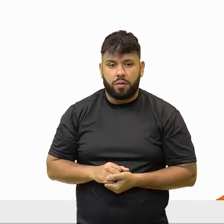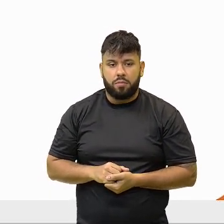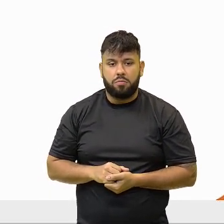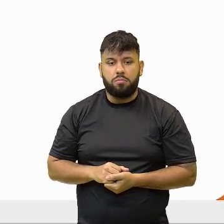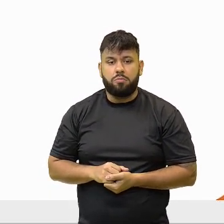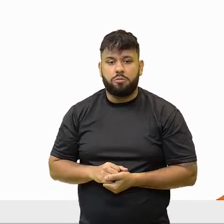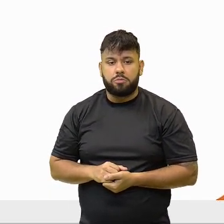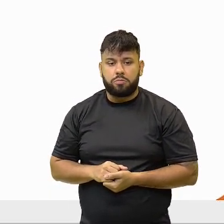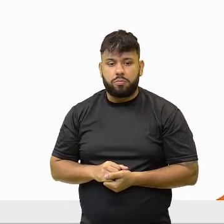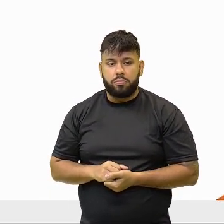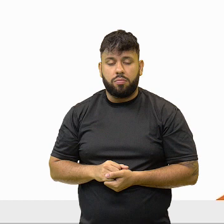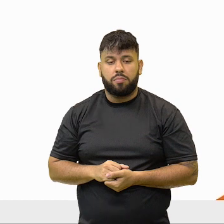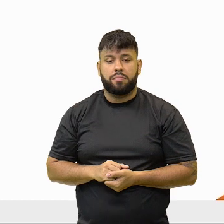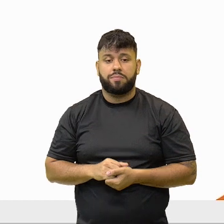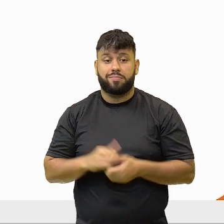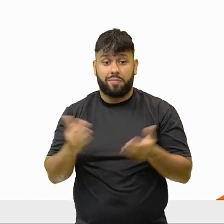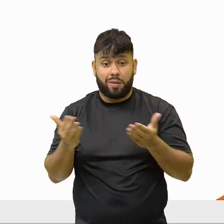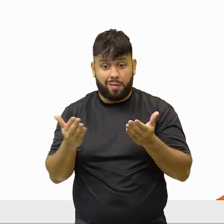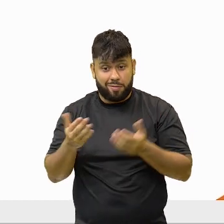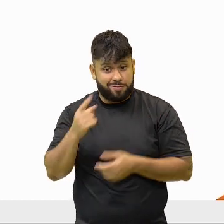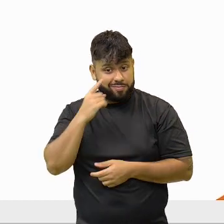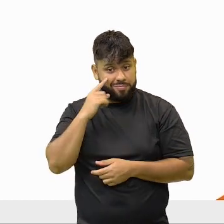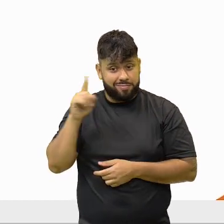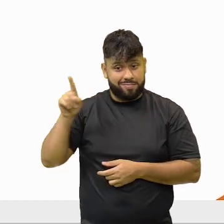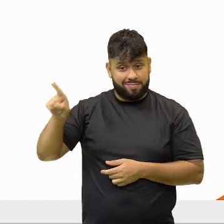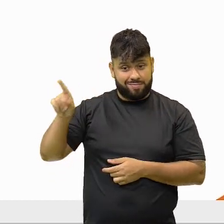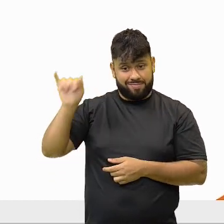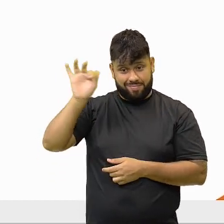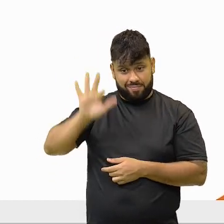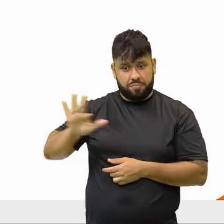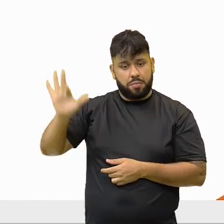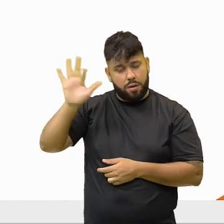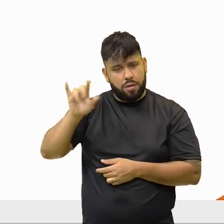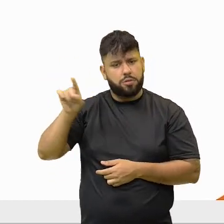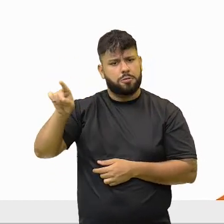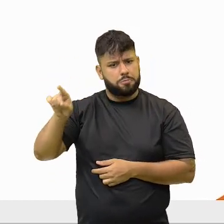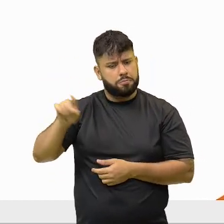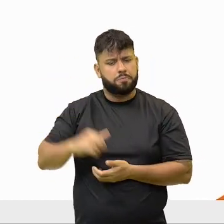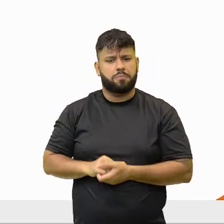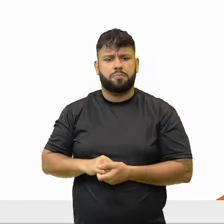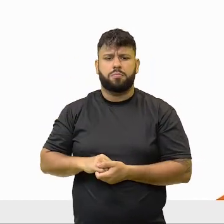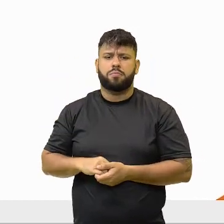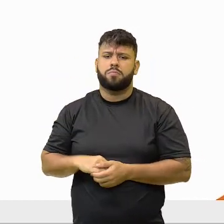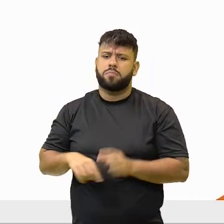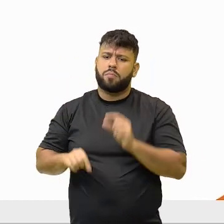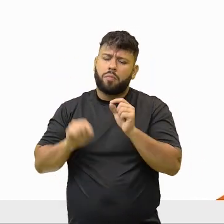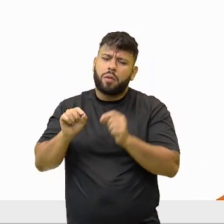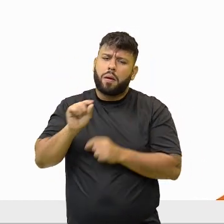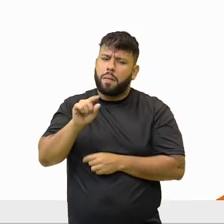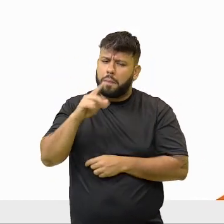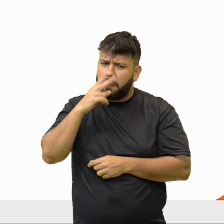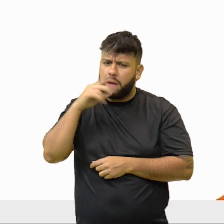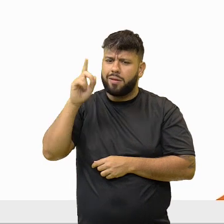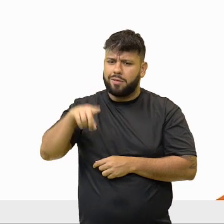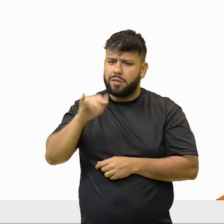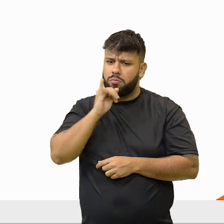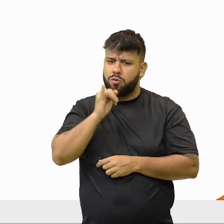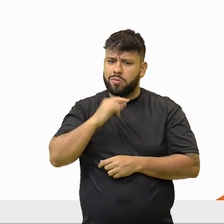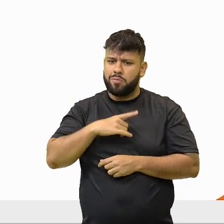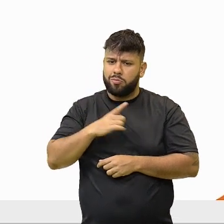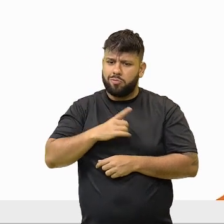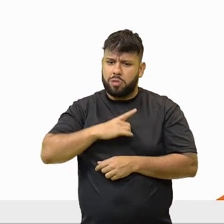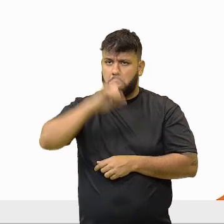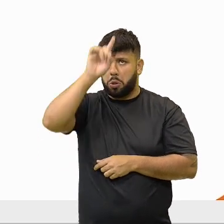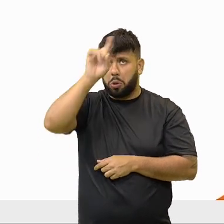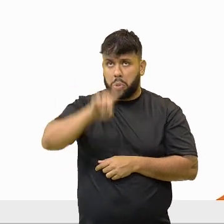solução da questão então, meu aluno. Em primeiro lugar, a figura mostra para vocês um arco associado a um relâmpago que foi criado, correto?